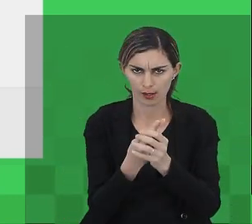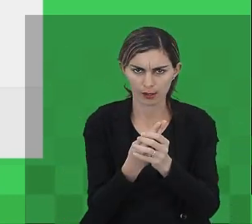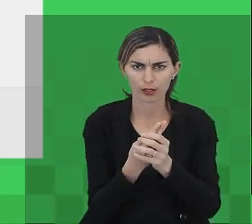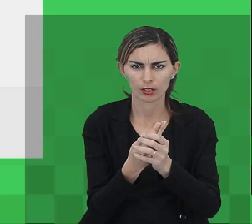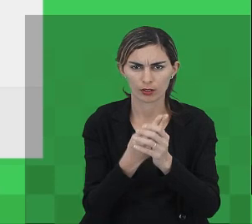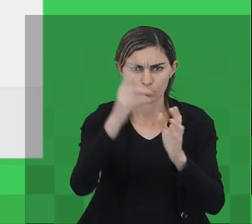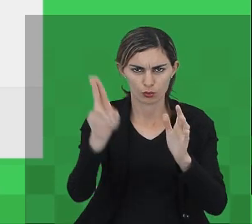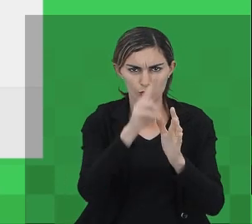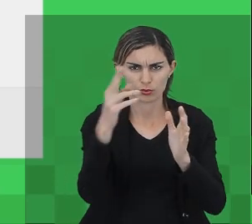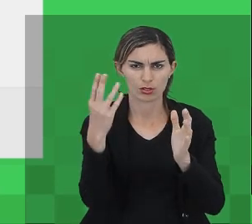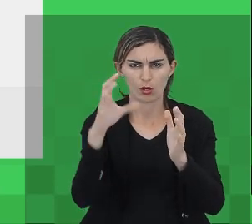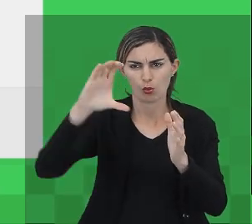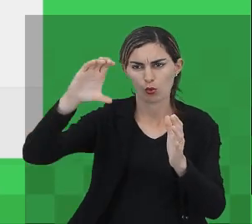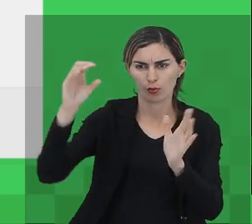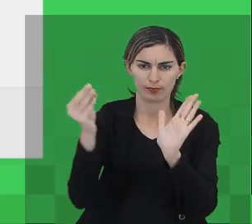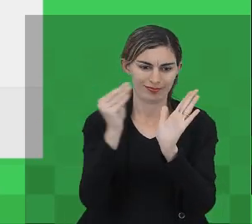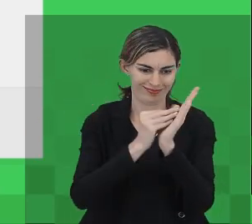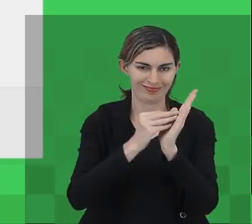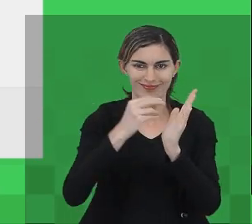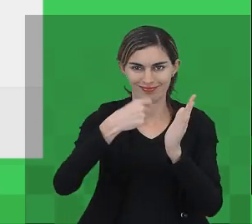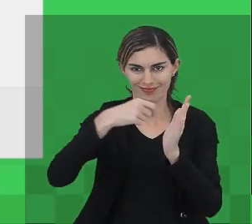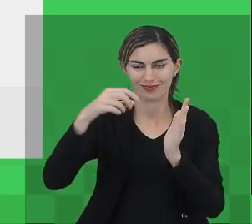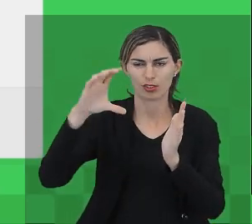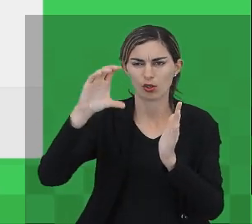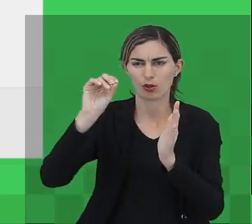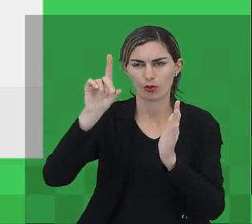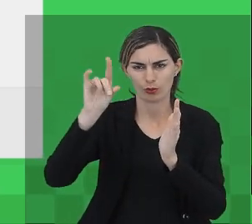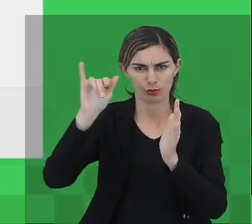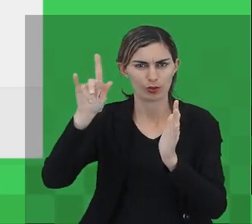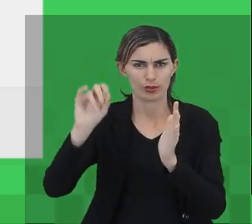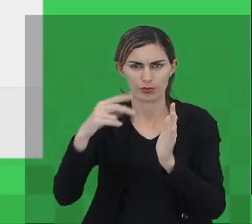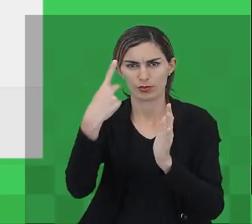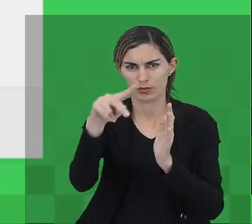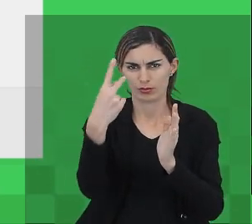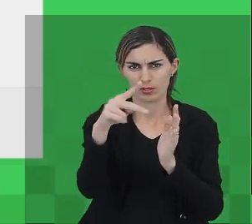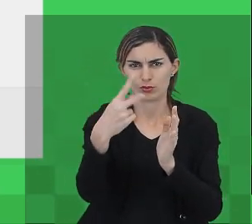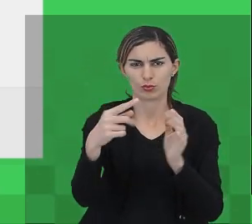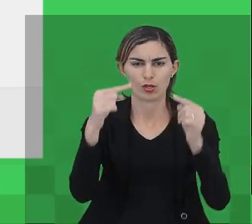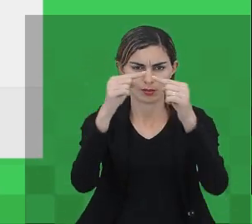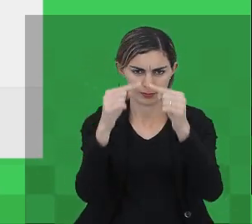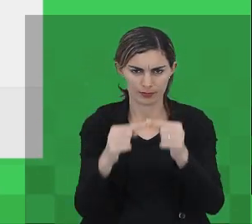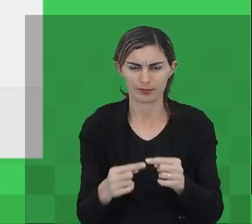tanto do arquivo que vai ser usado para colocar o código da sua